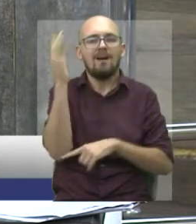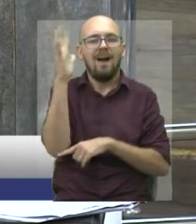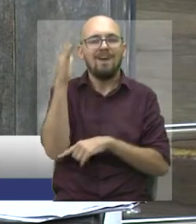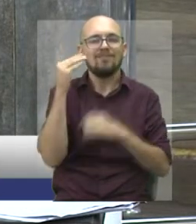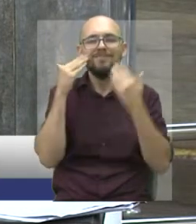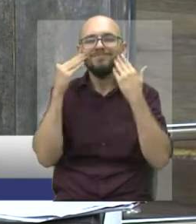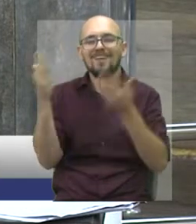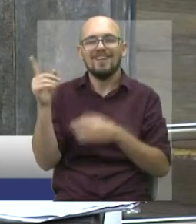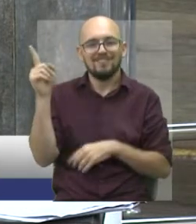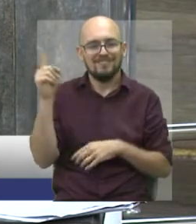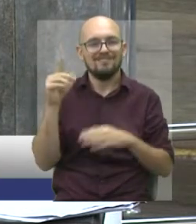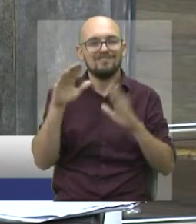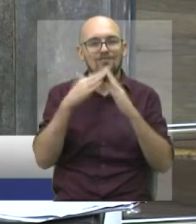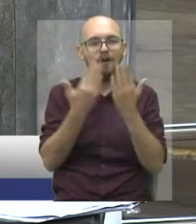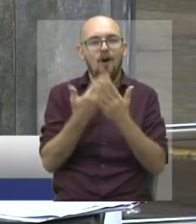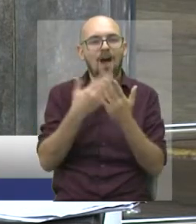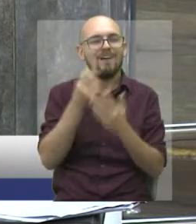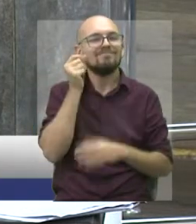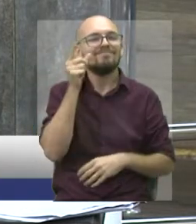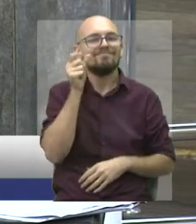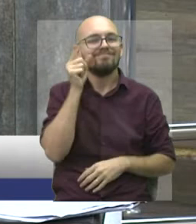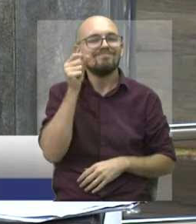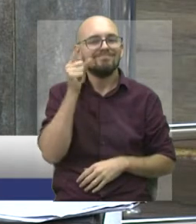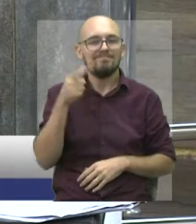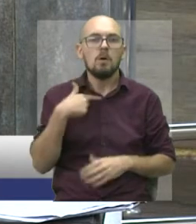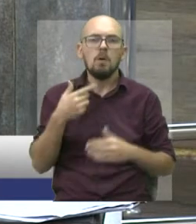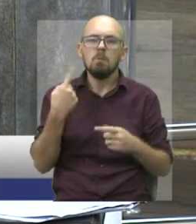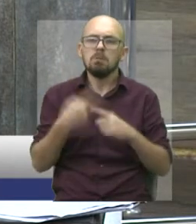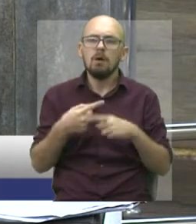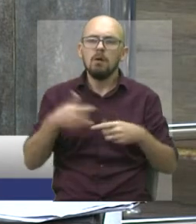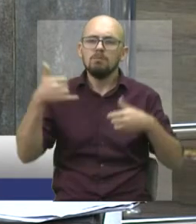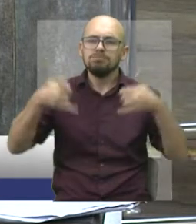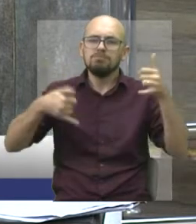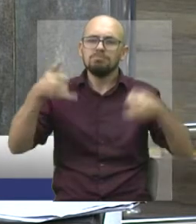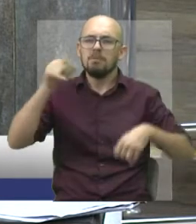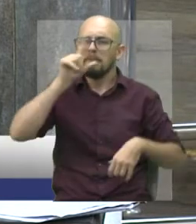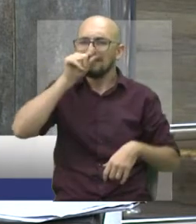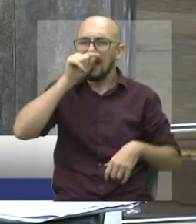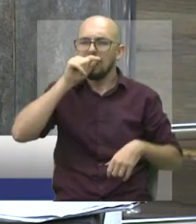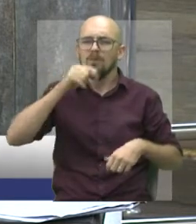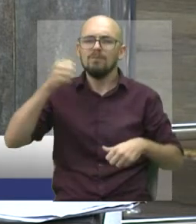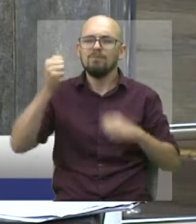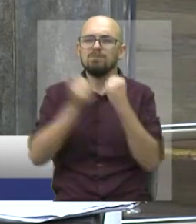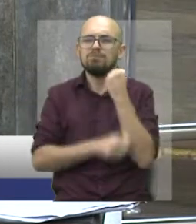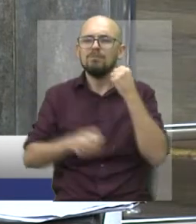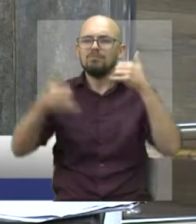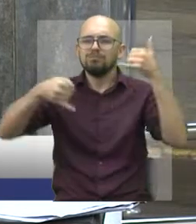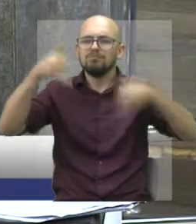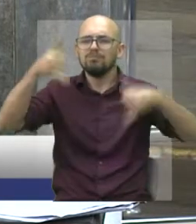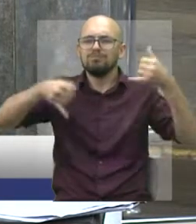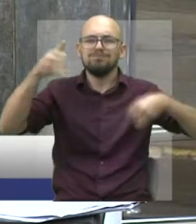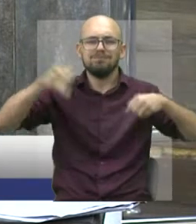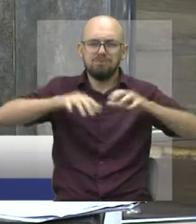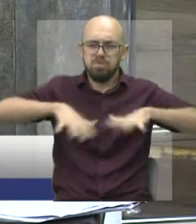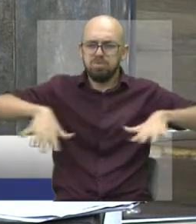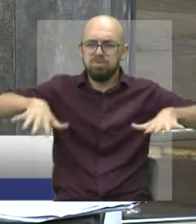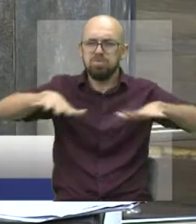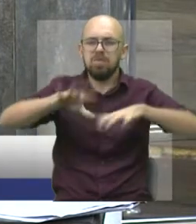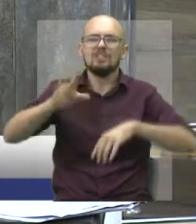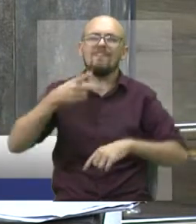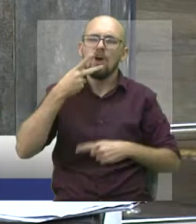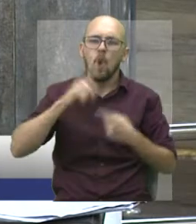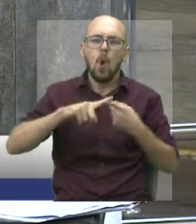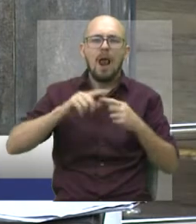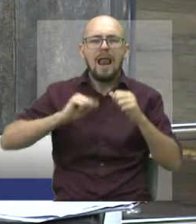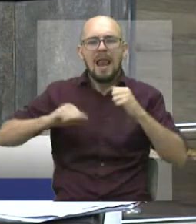frente aqui, no Pado Assales da Prefeitura, com essas fezes aí desses passarinhos, que já foi falado em lavar, em pôr lâmpada e